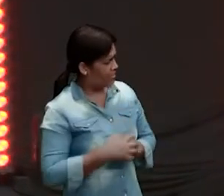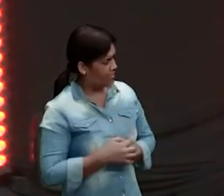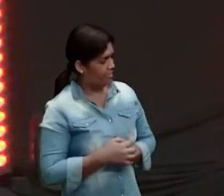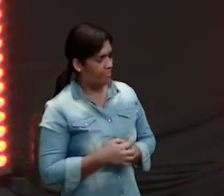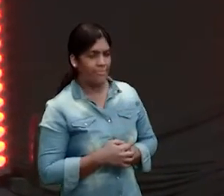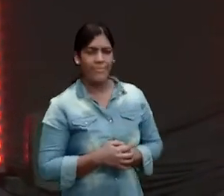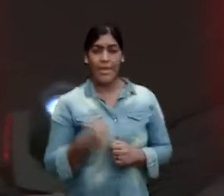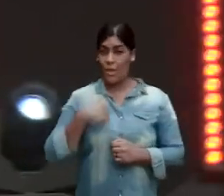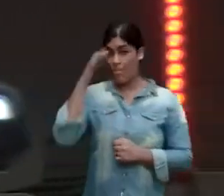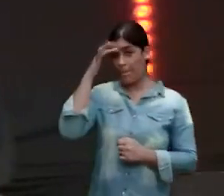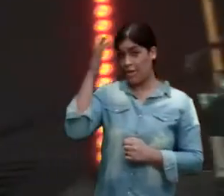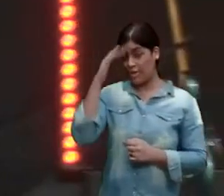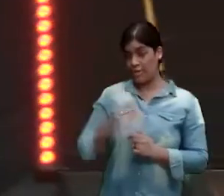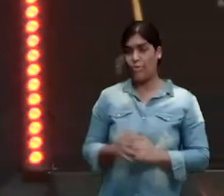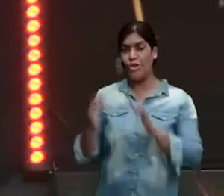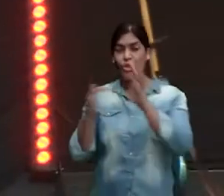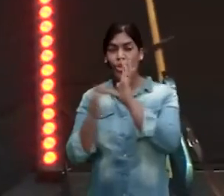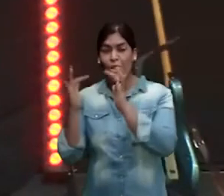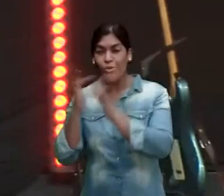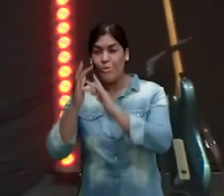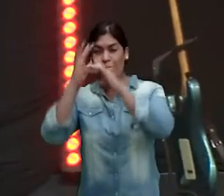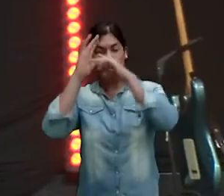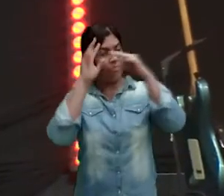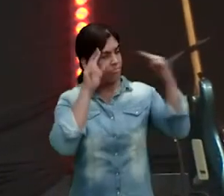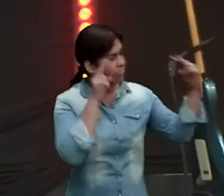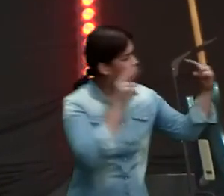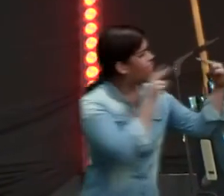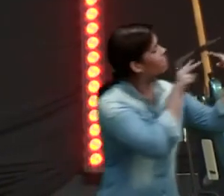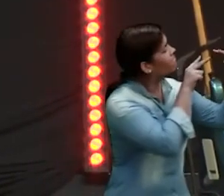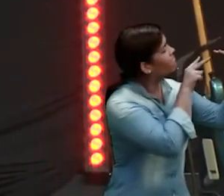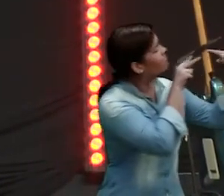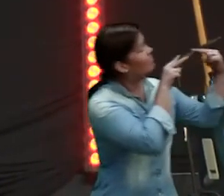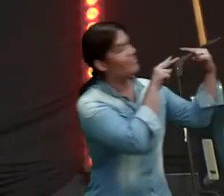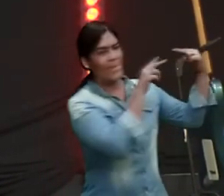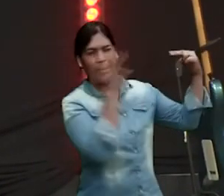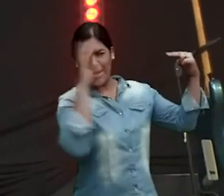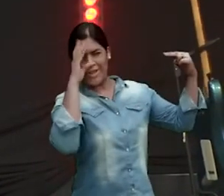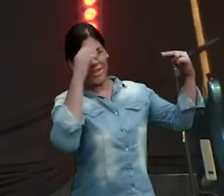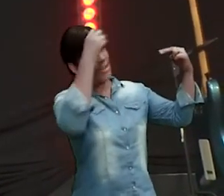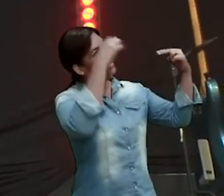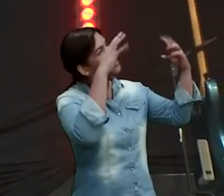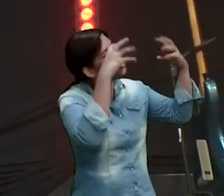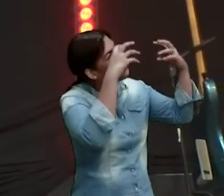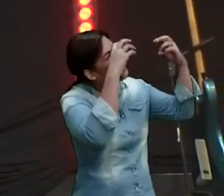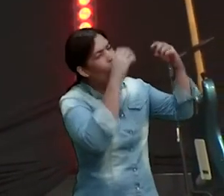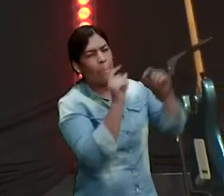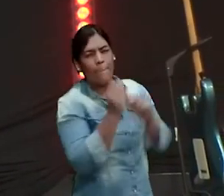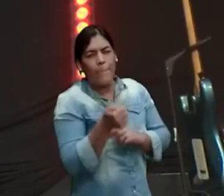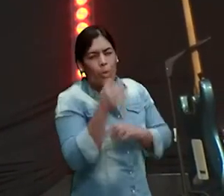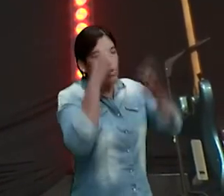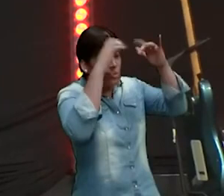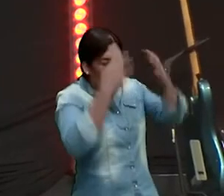aí eu fico imaginando já tô chegando o olho no olho assim Pedro aquela claridade assim escuro já e